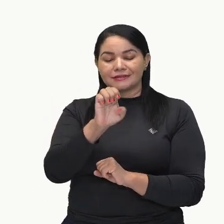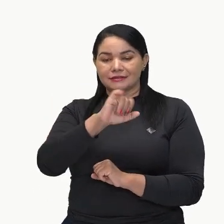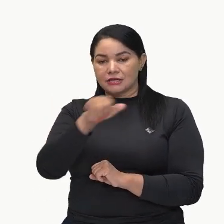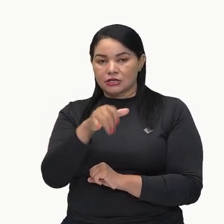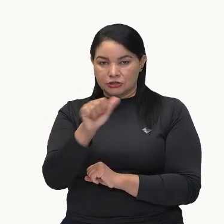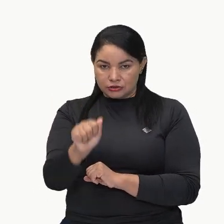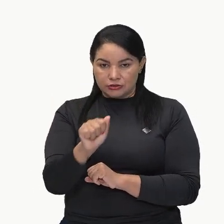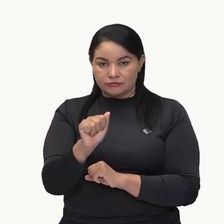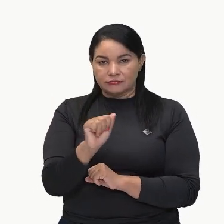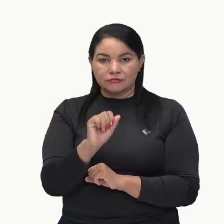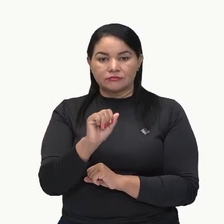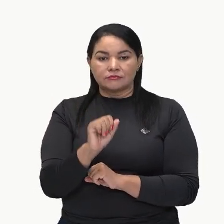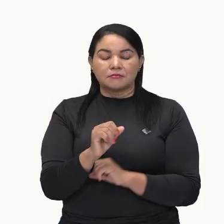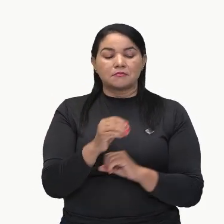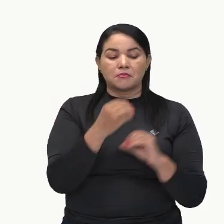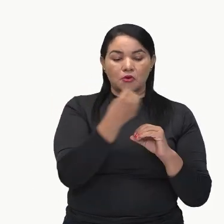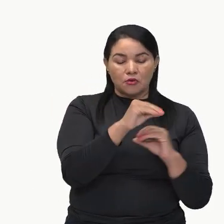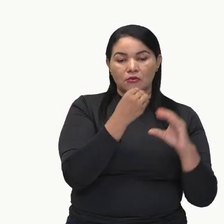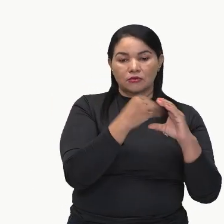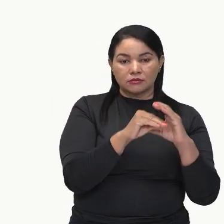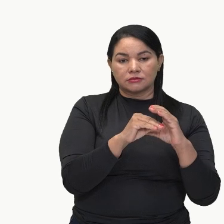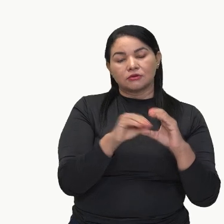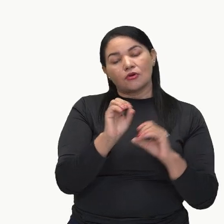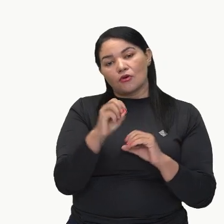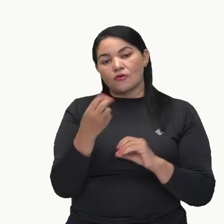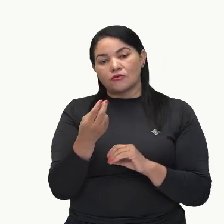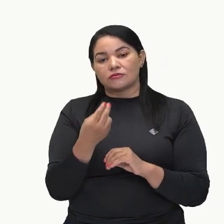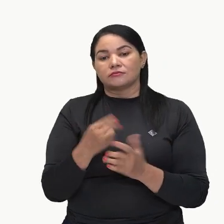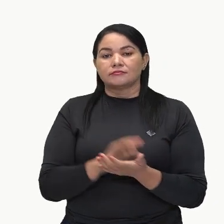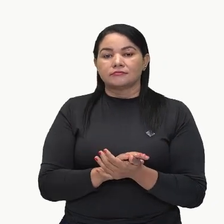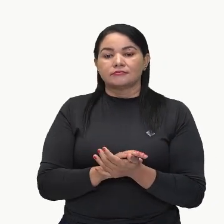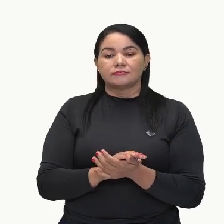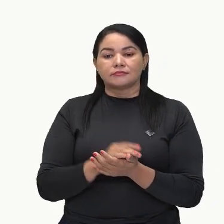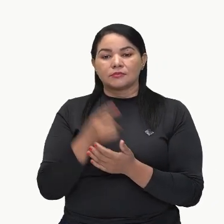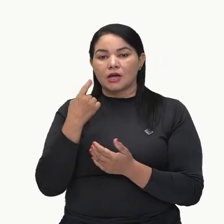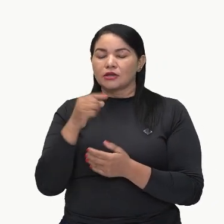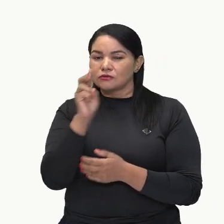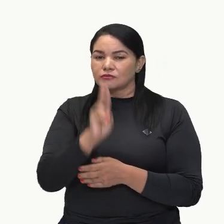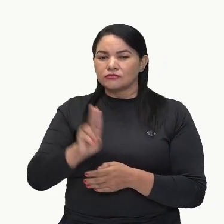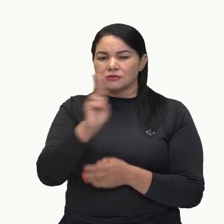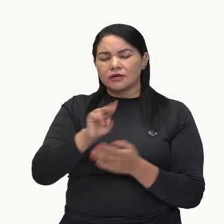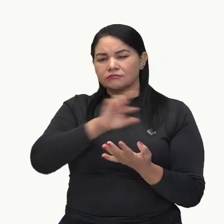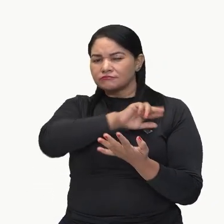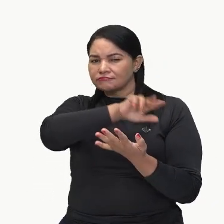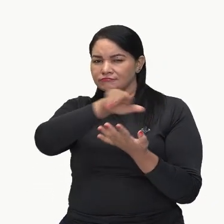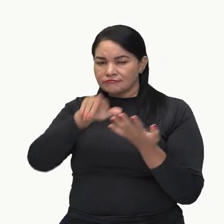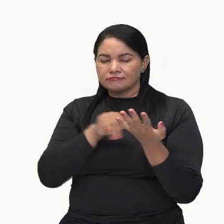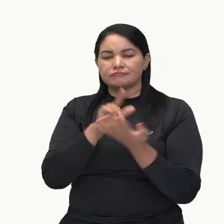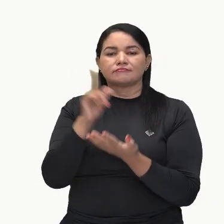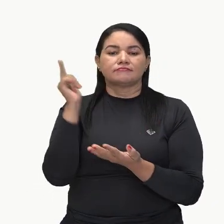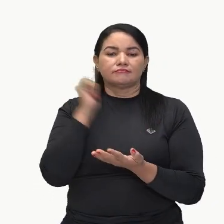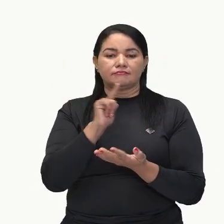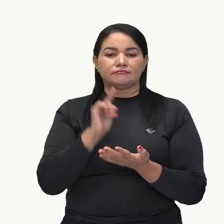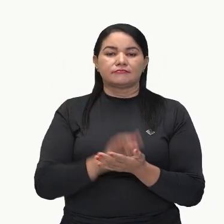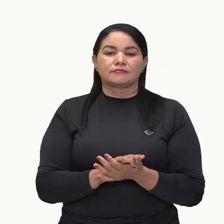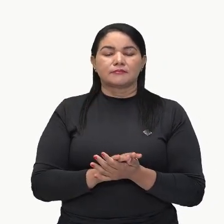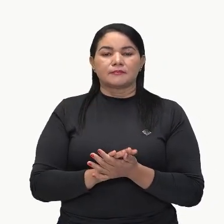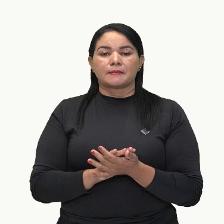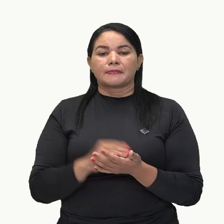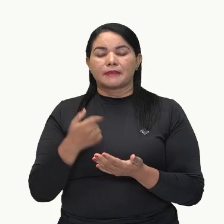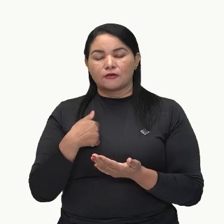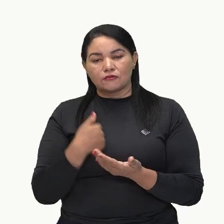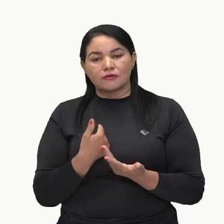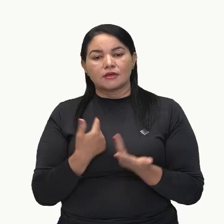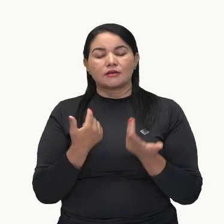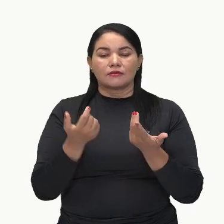né? Nem isso, nem aquilo. Isso, correto, gente? Então, notem aí que assim eu